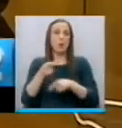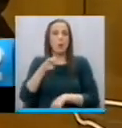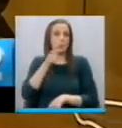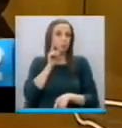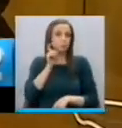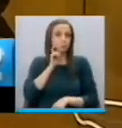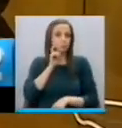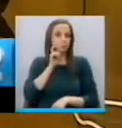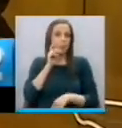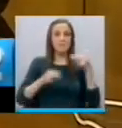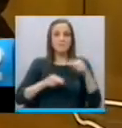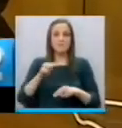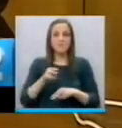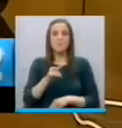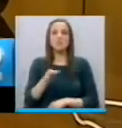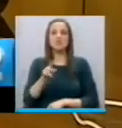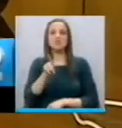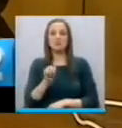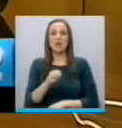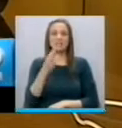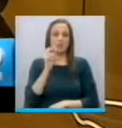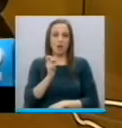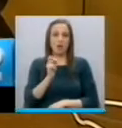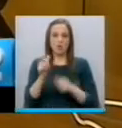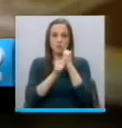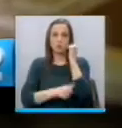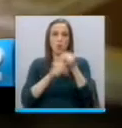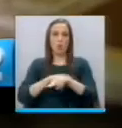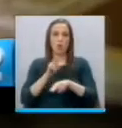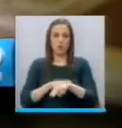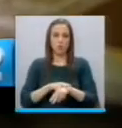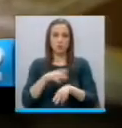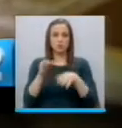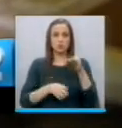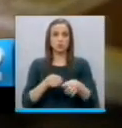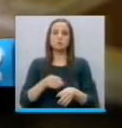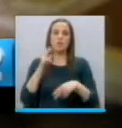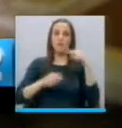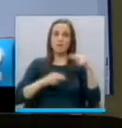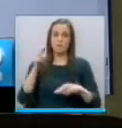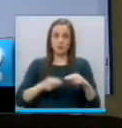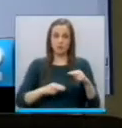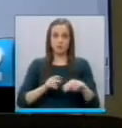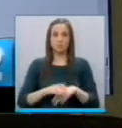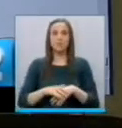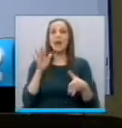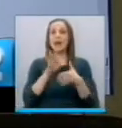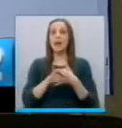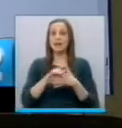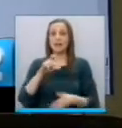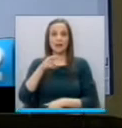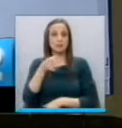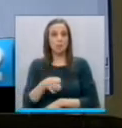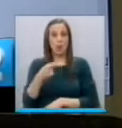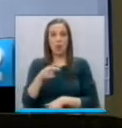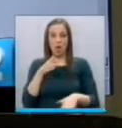Pires era, há mais de 3 anos, subdiretor-geral da Justiça Tributária e Aduaneira. Na carta a que a IRTP teve